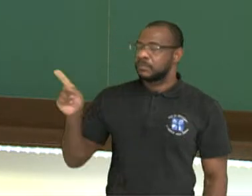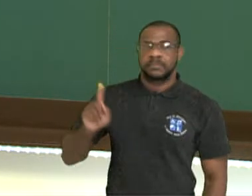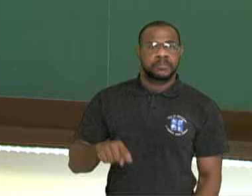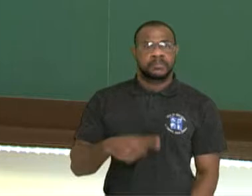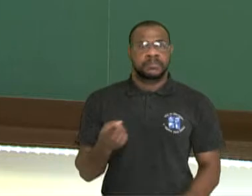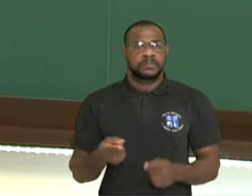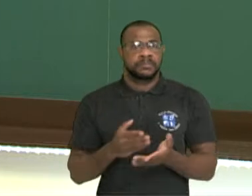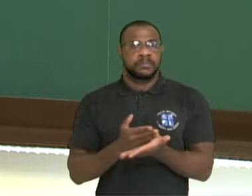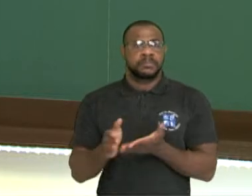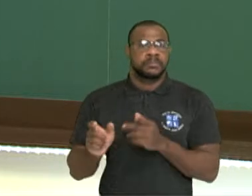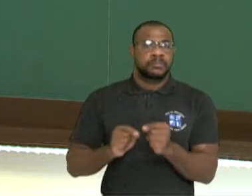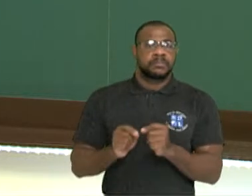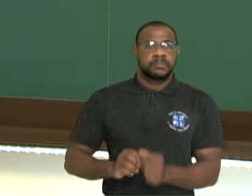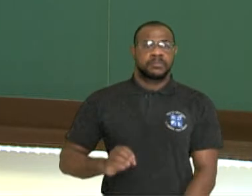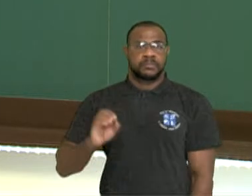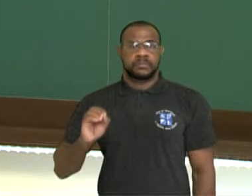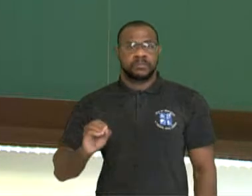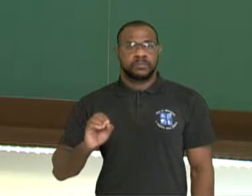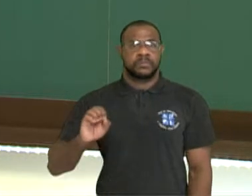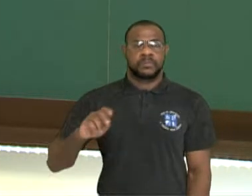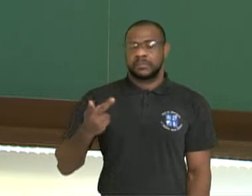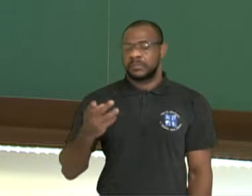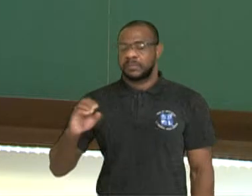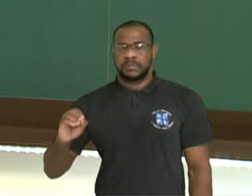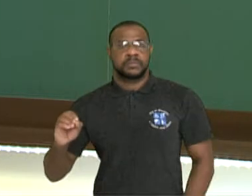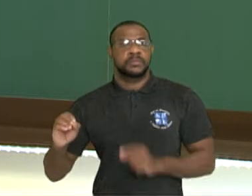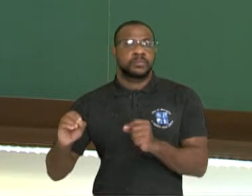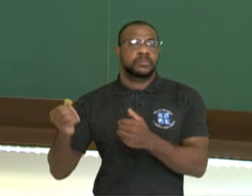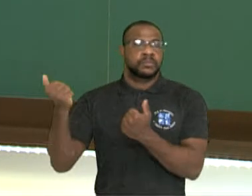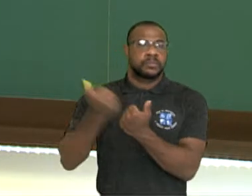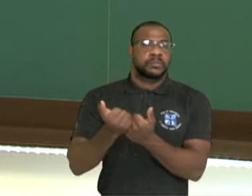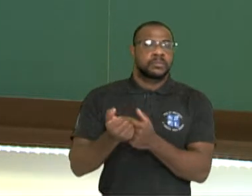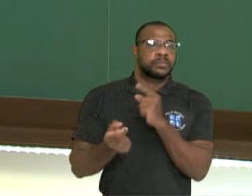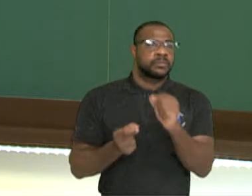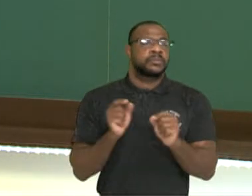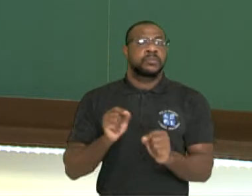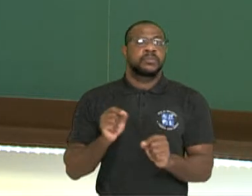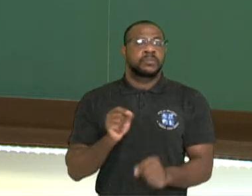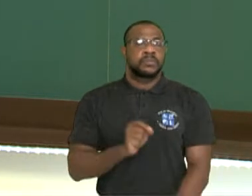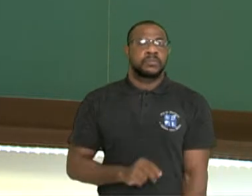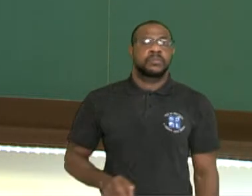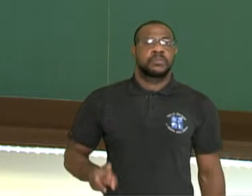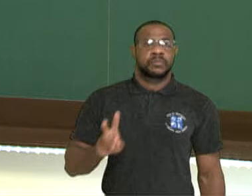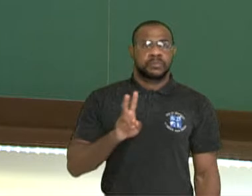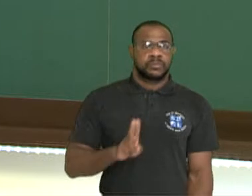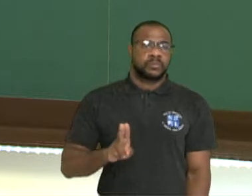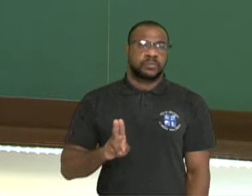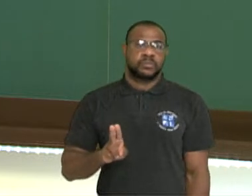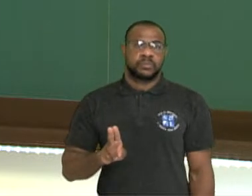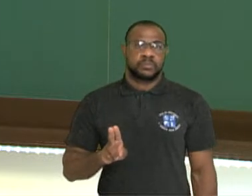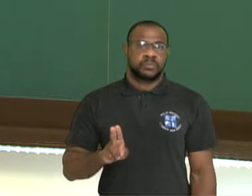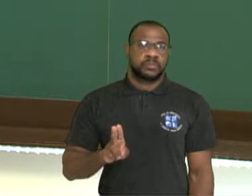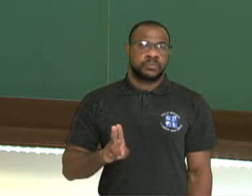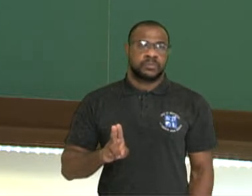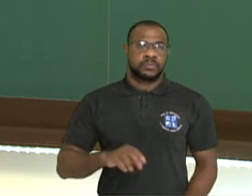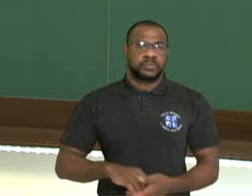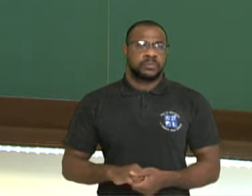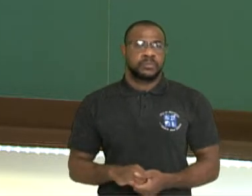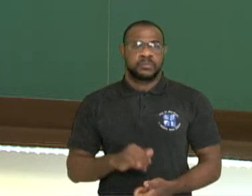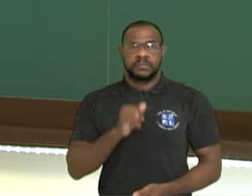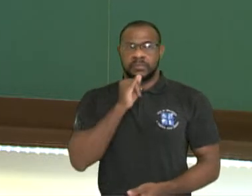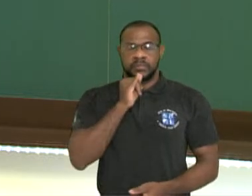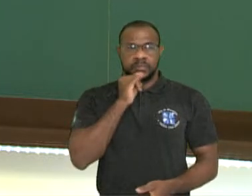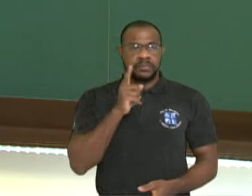palavra iniciando com O ou HO, aí nós substituímos o O por U. Es de plata